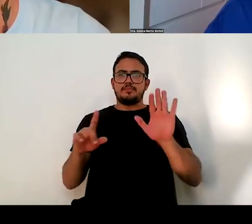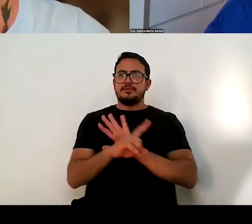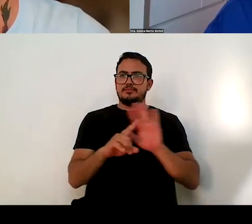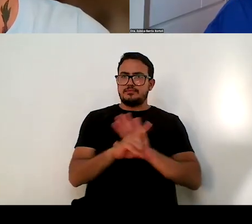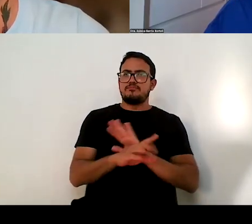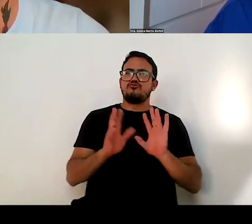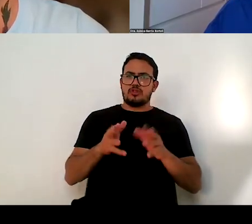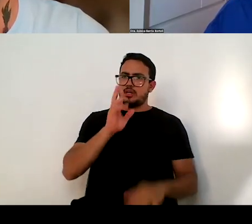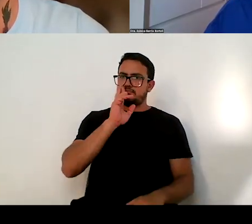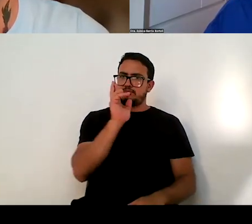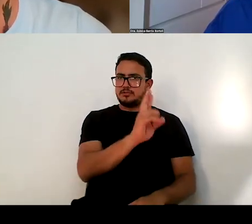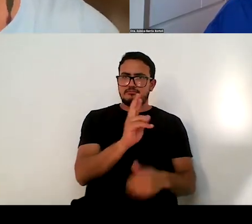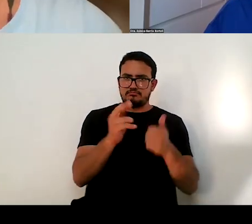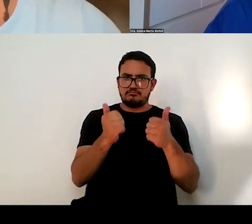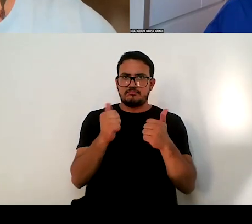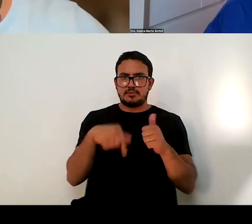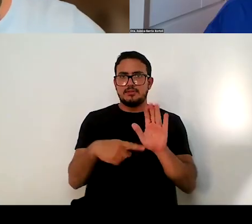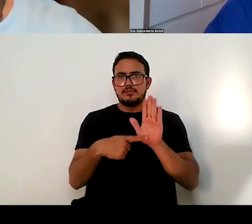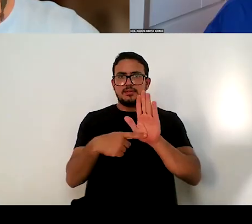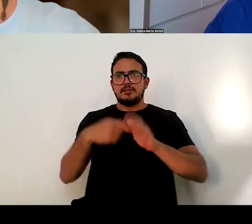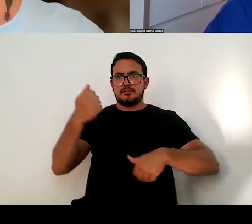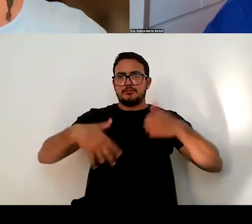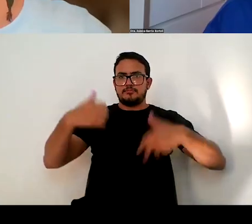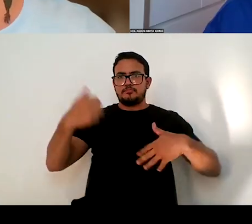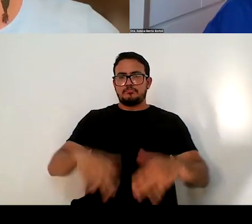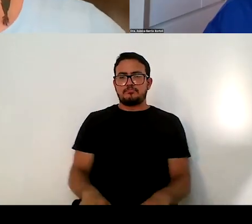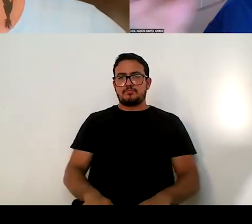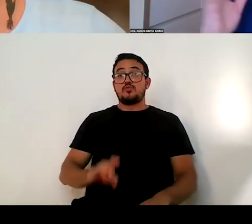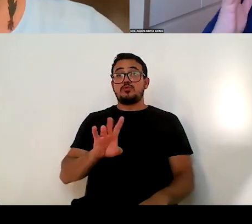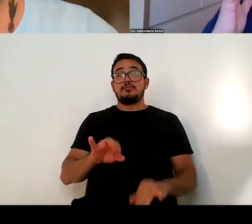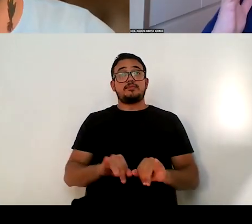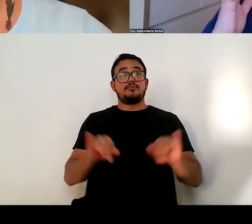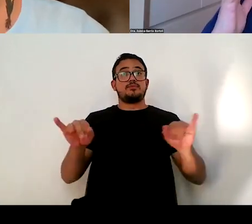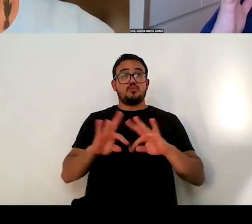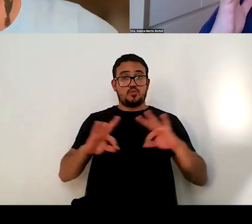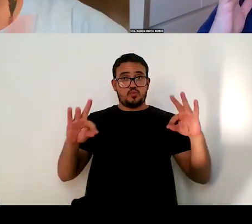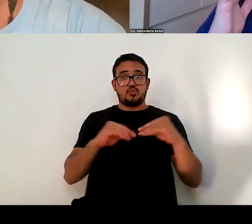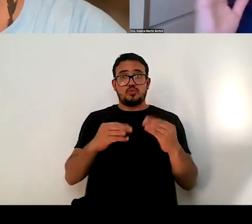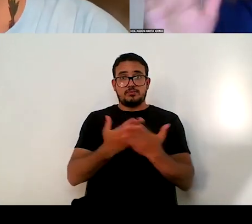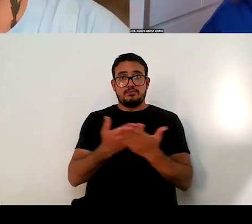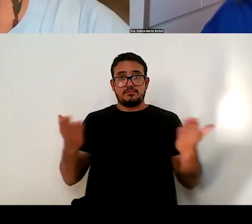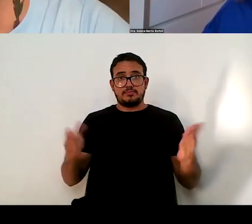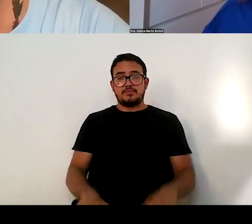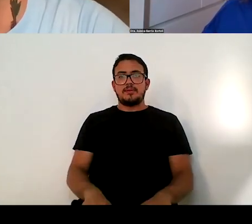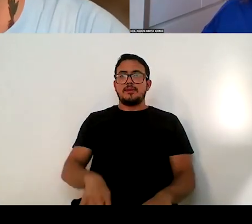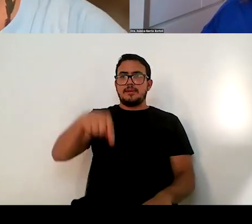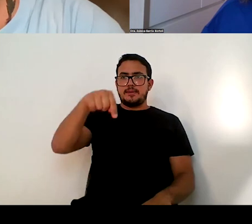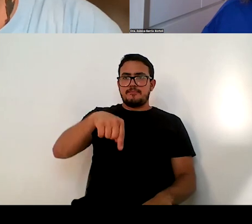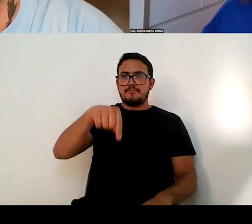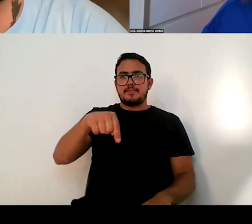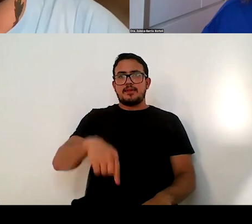muito bem respondidas durante a apresentação. Aí, só dando já um aviso para todos, esse webinar está sendo gravado e nós